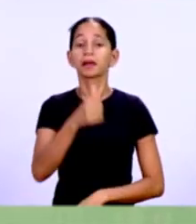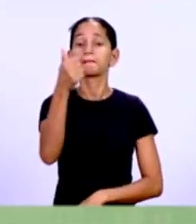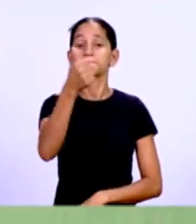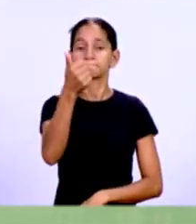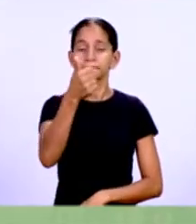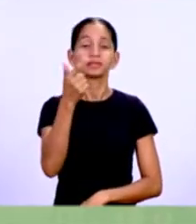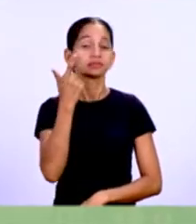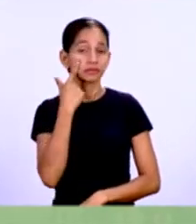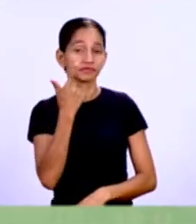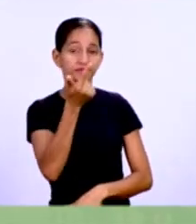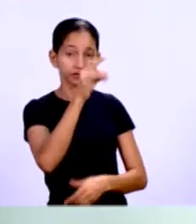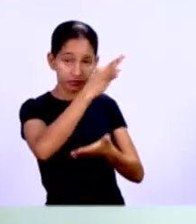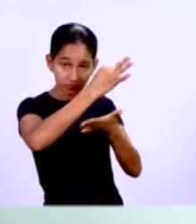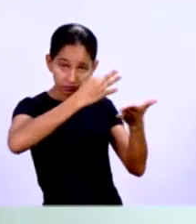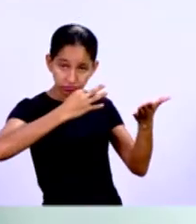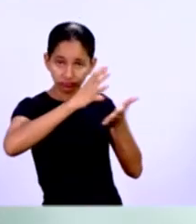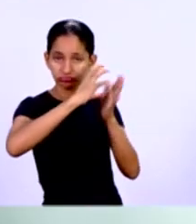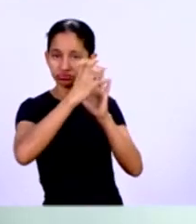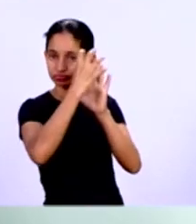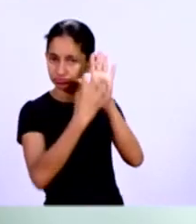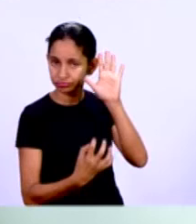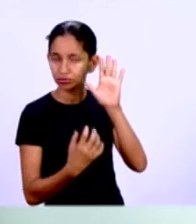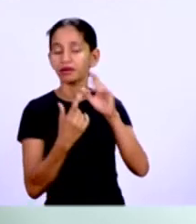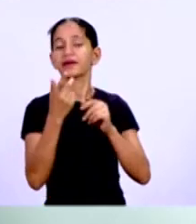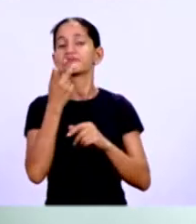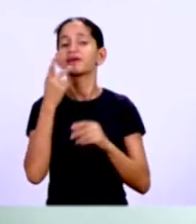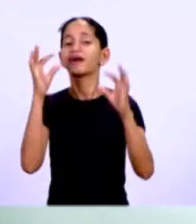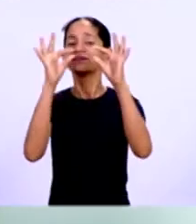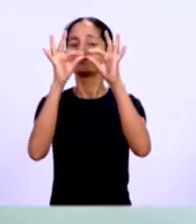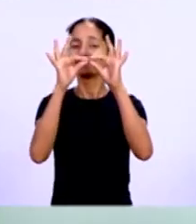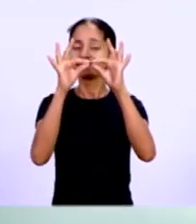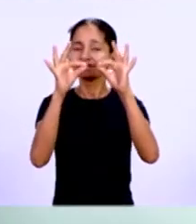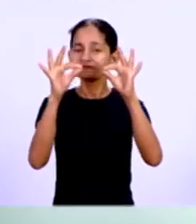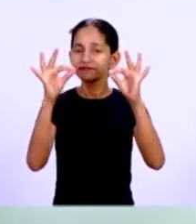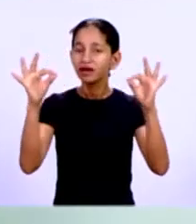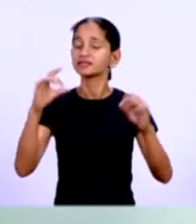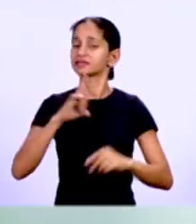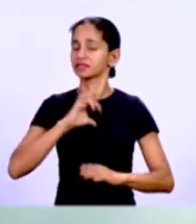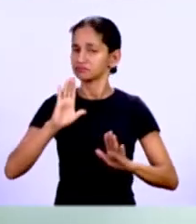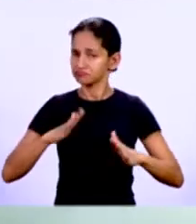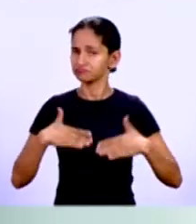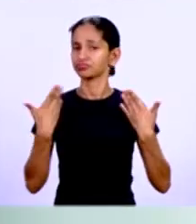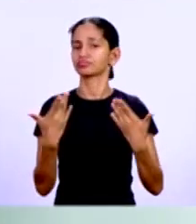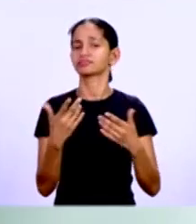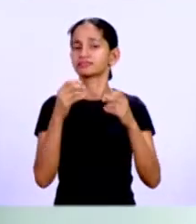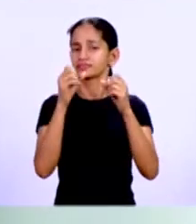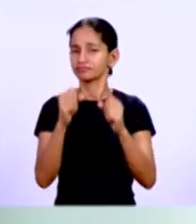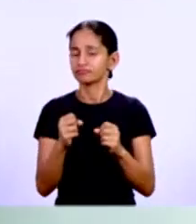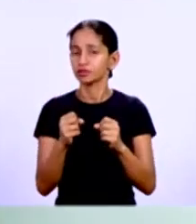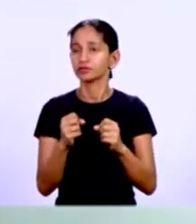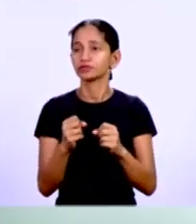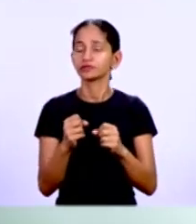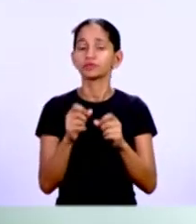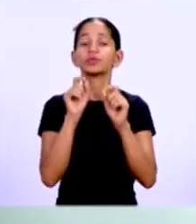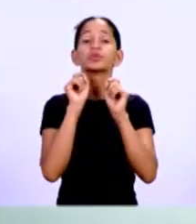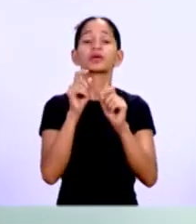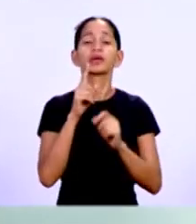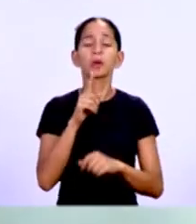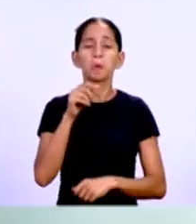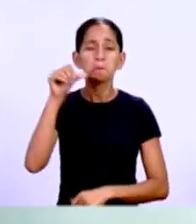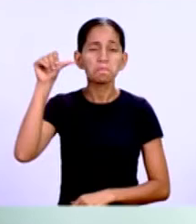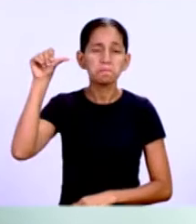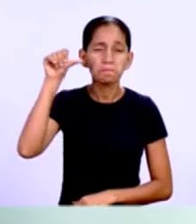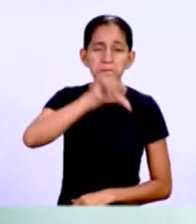Gente, então a gente viu o texto, ele vai falar uma frase que eu acho que tem um grande impacto, um grande poder, que é: o pior risco, o risco